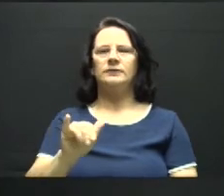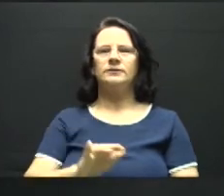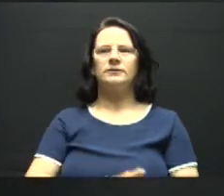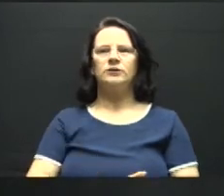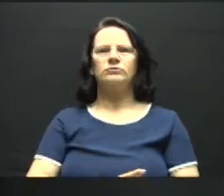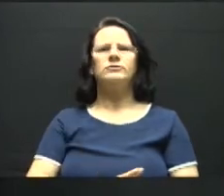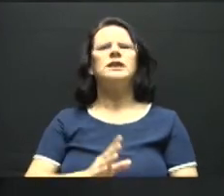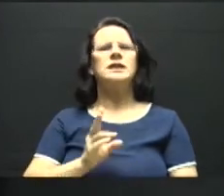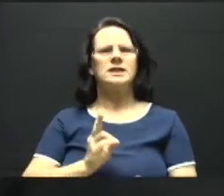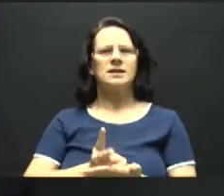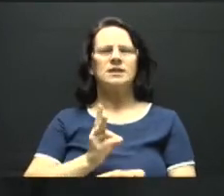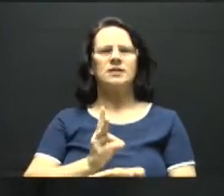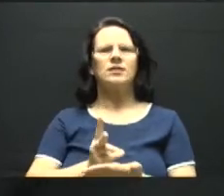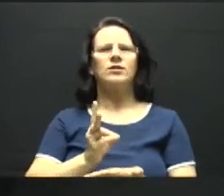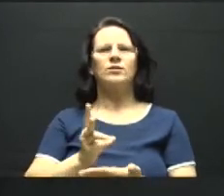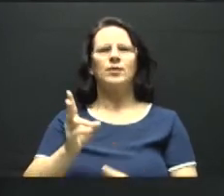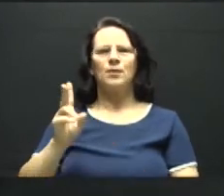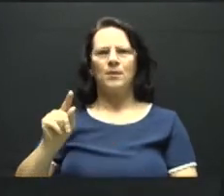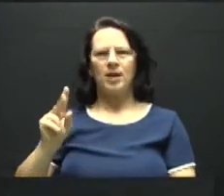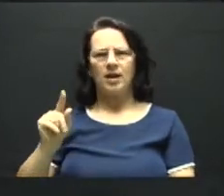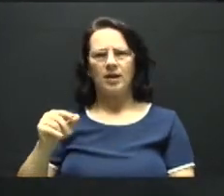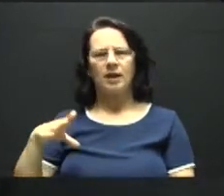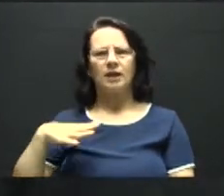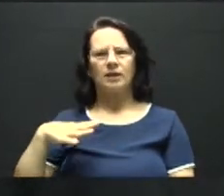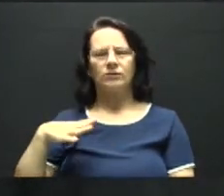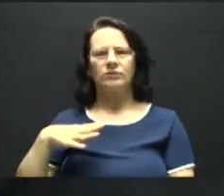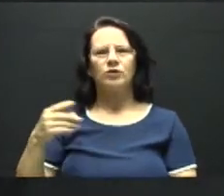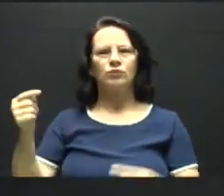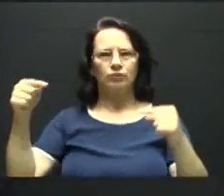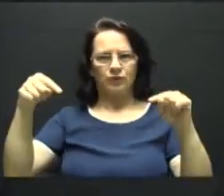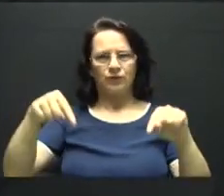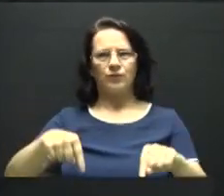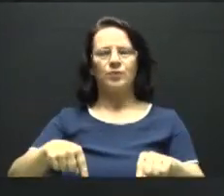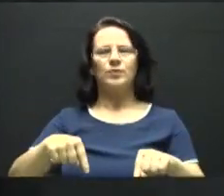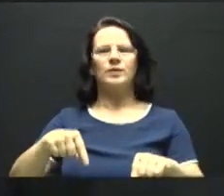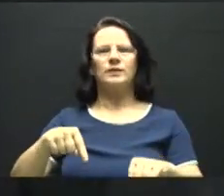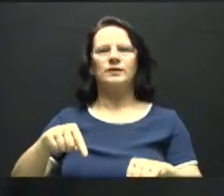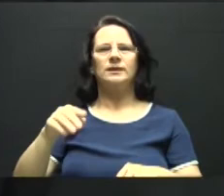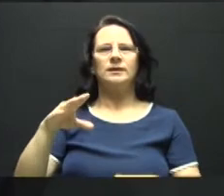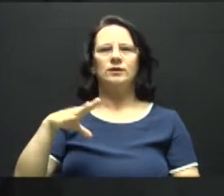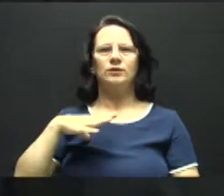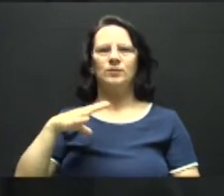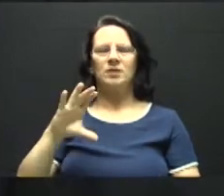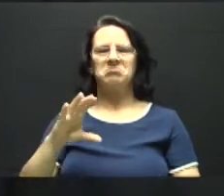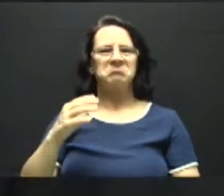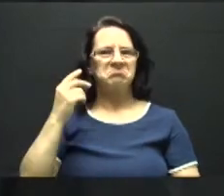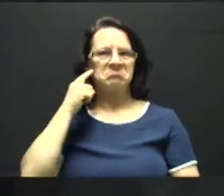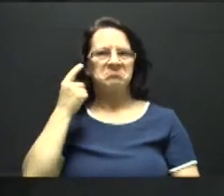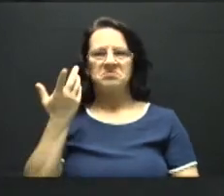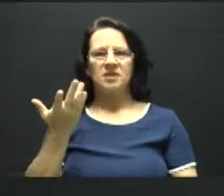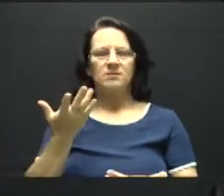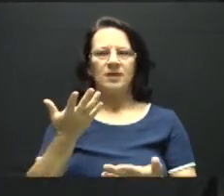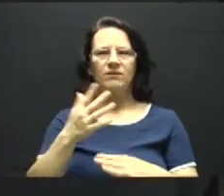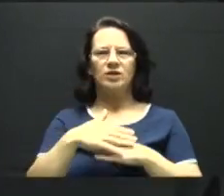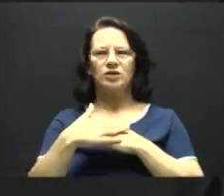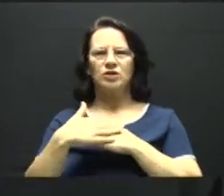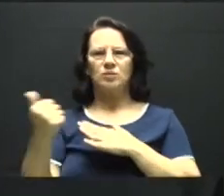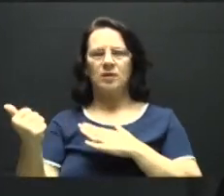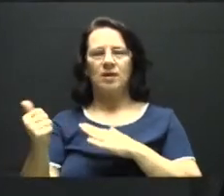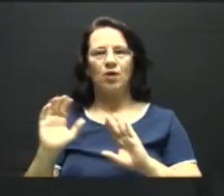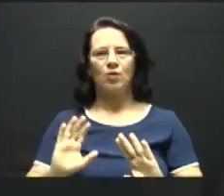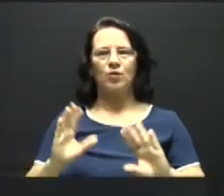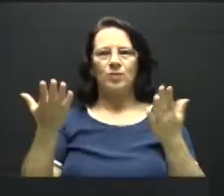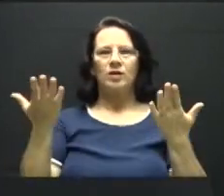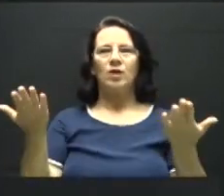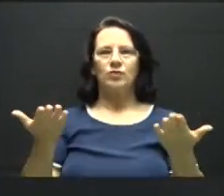todos os dias morrem praia grande mas todos os dias me dirigi para cubatão esperava ser chamado pra para a homenagem